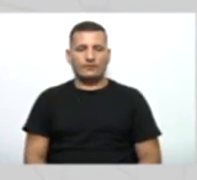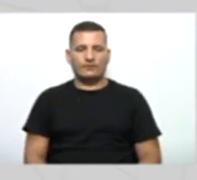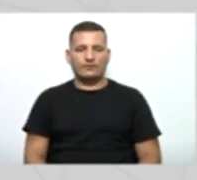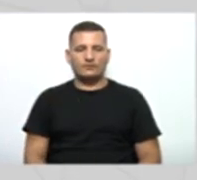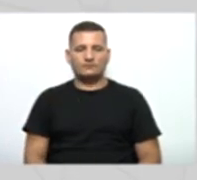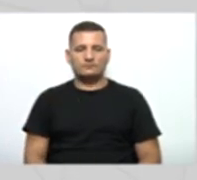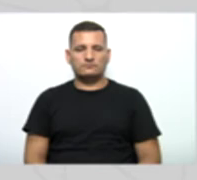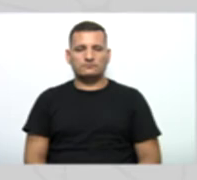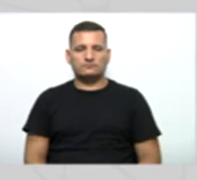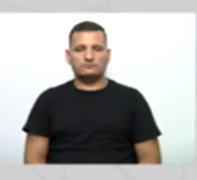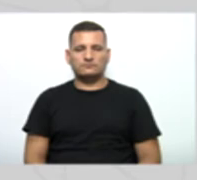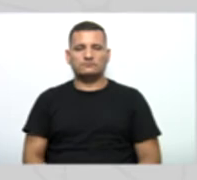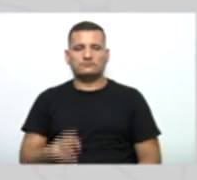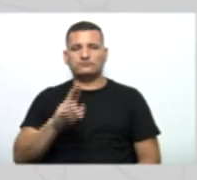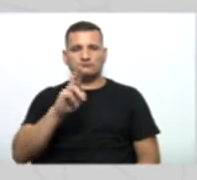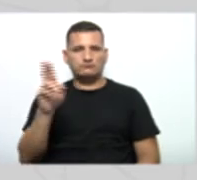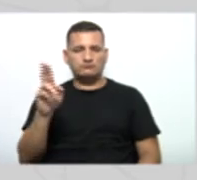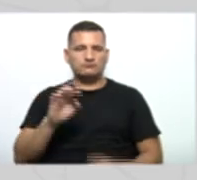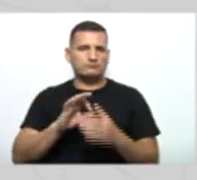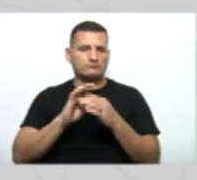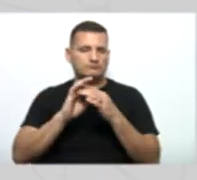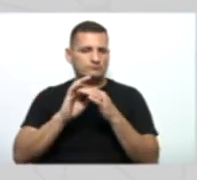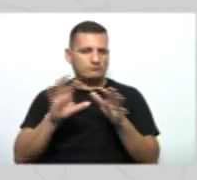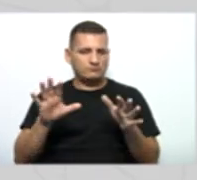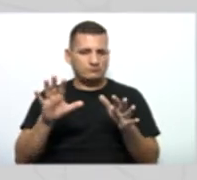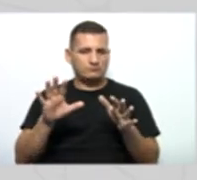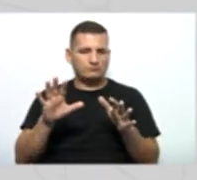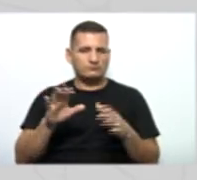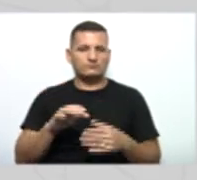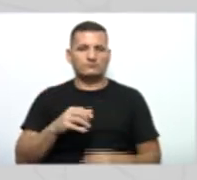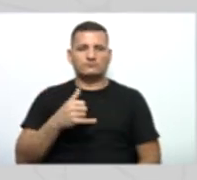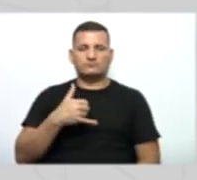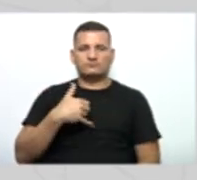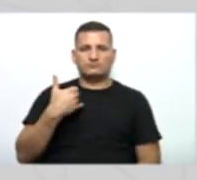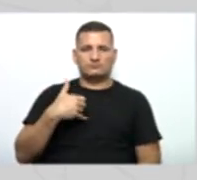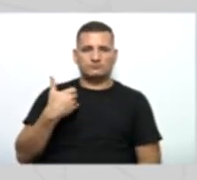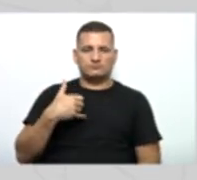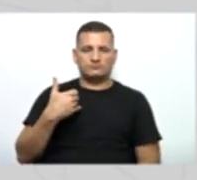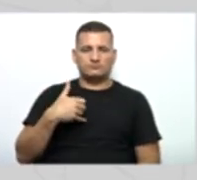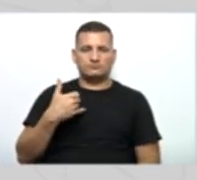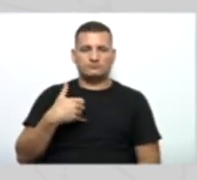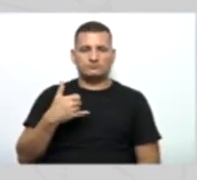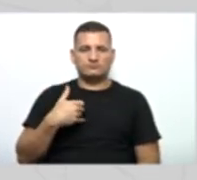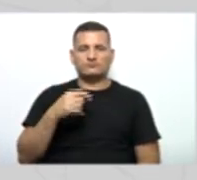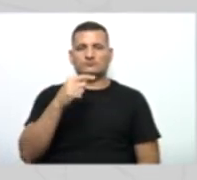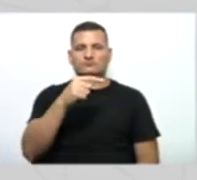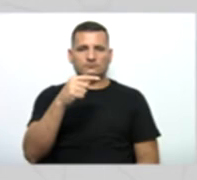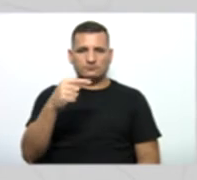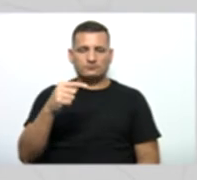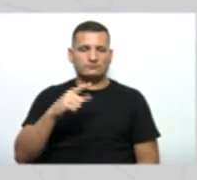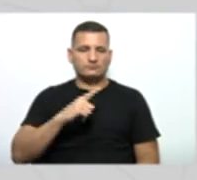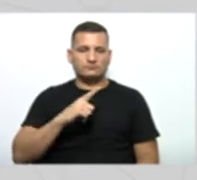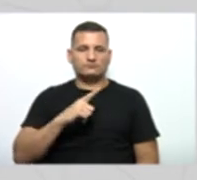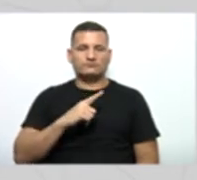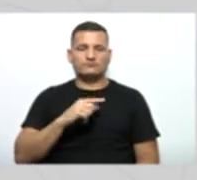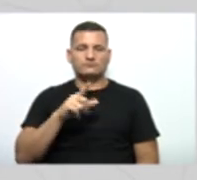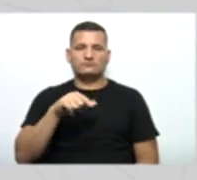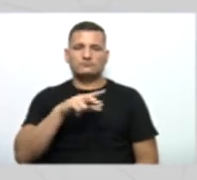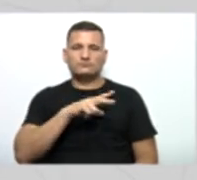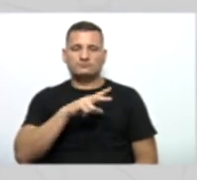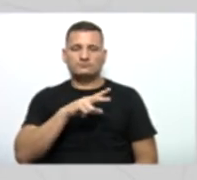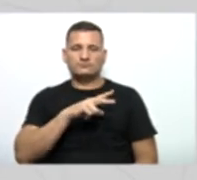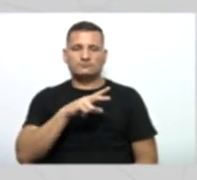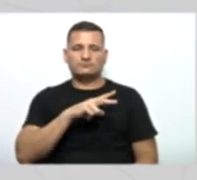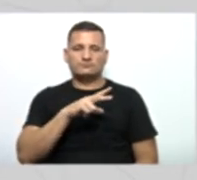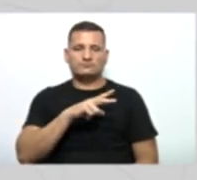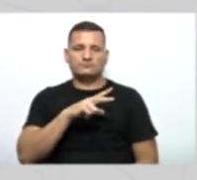um atributo do tipo público. E o idade, como foi declarado com os dois underlines aqui antes do